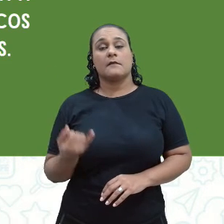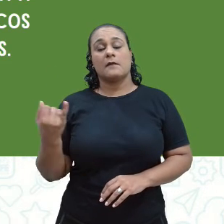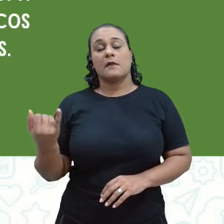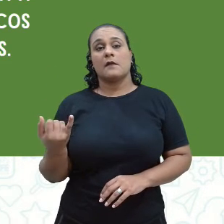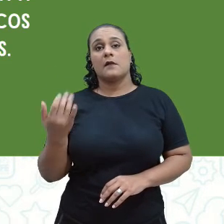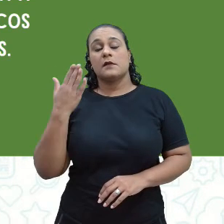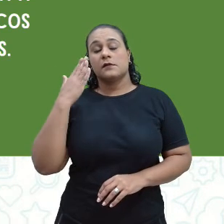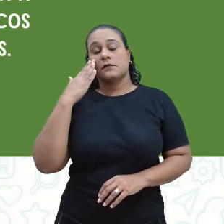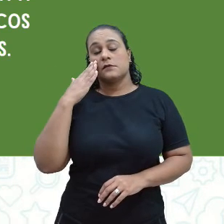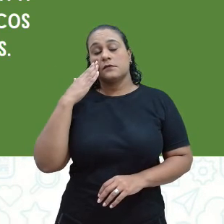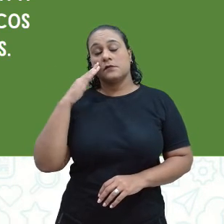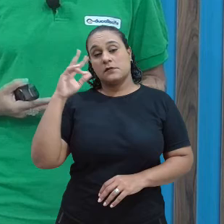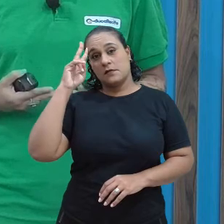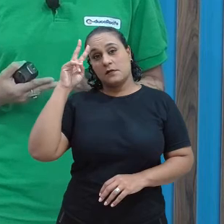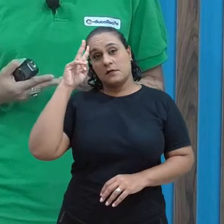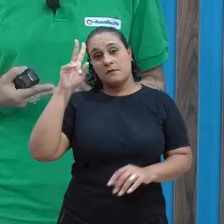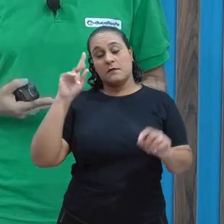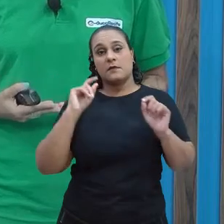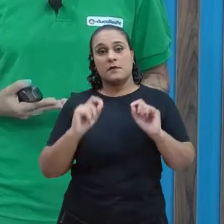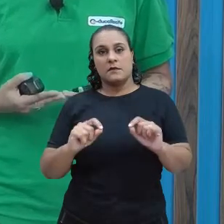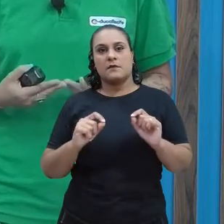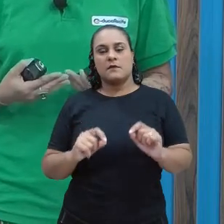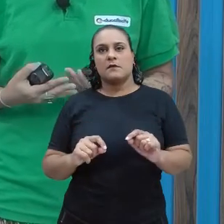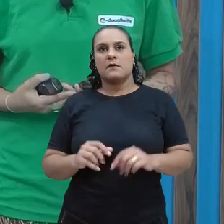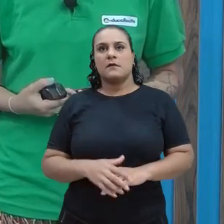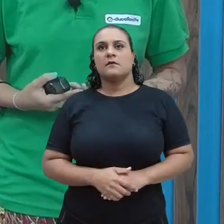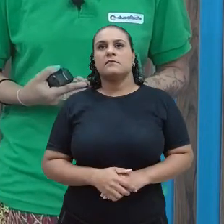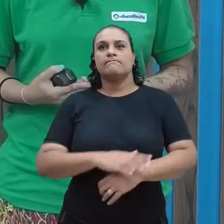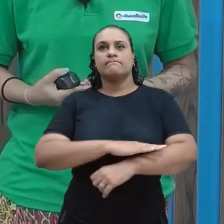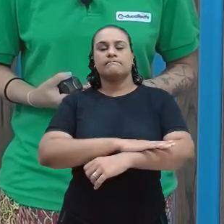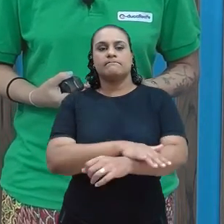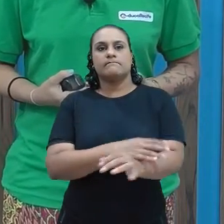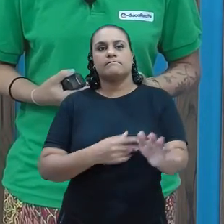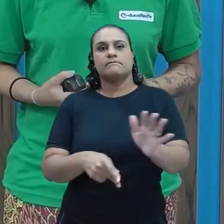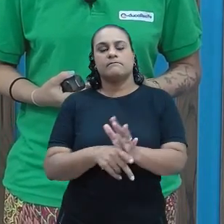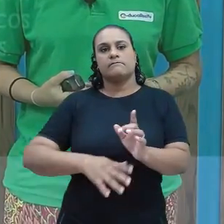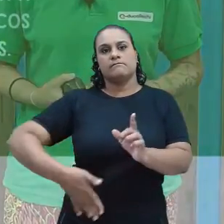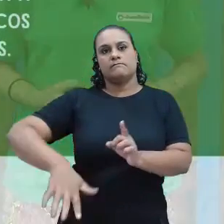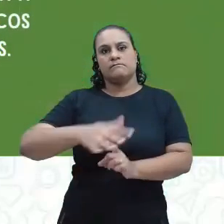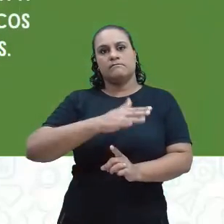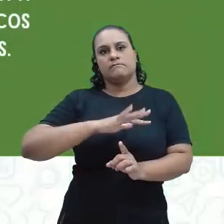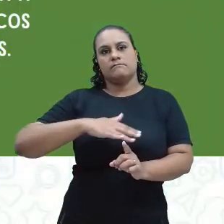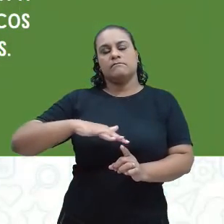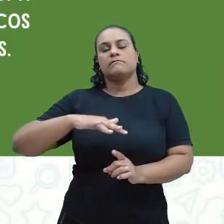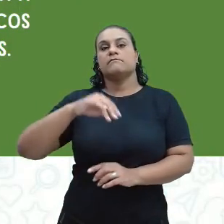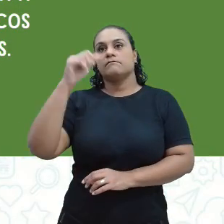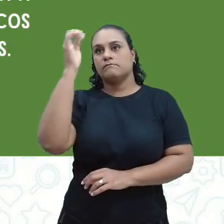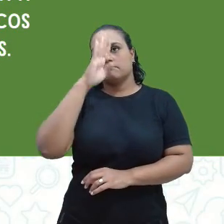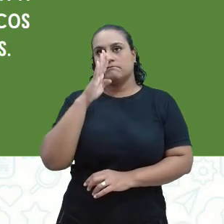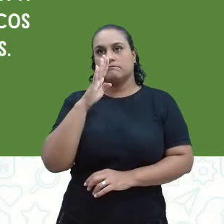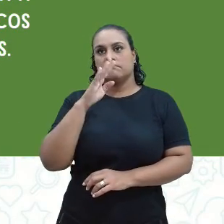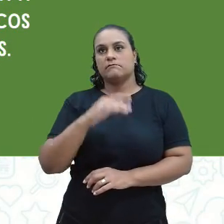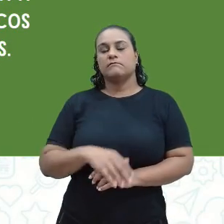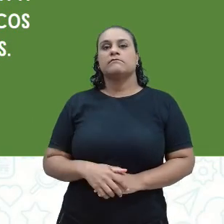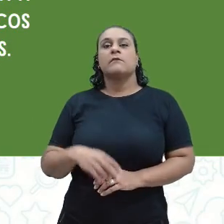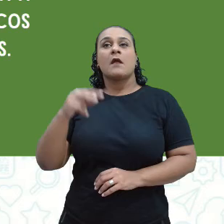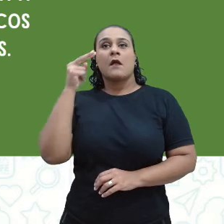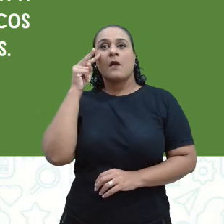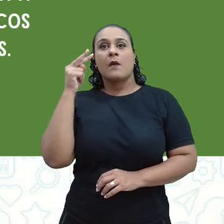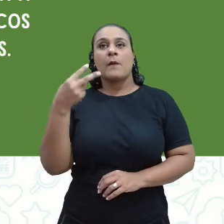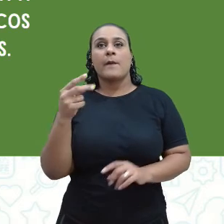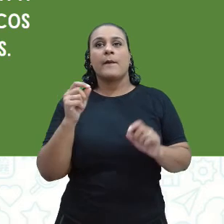importante a gente lembrar, frisar aqui, que o racismo ambiental no Brasil é reconhecer